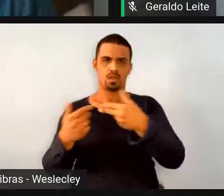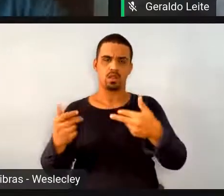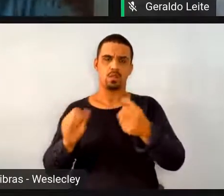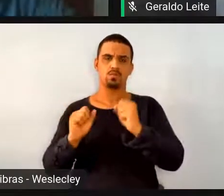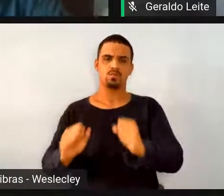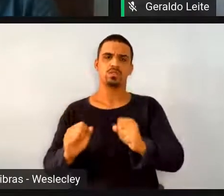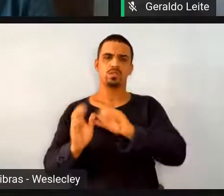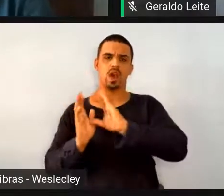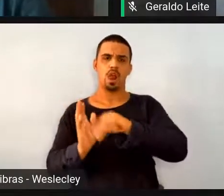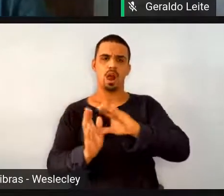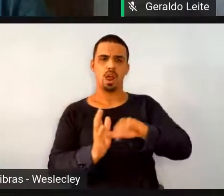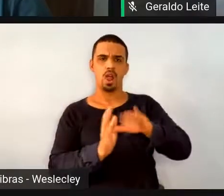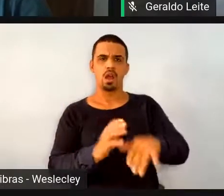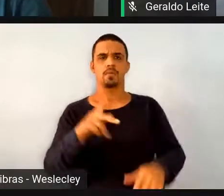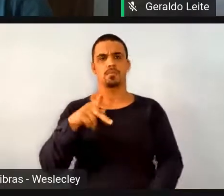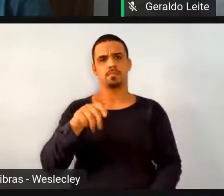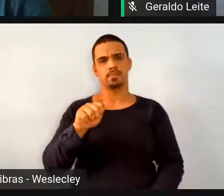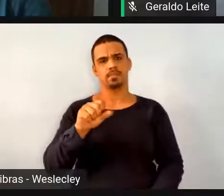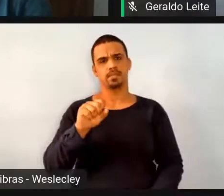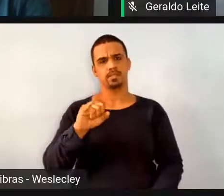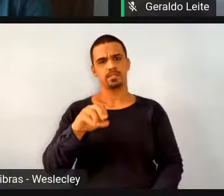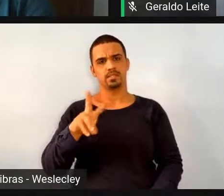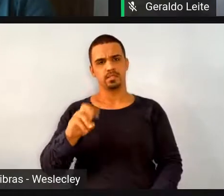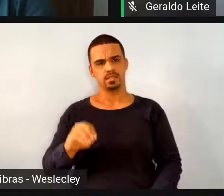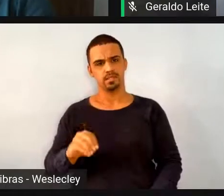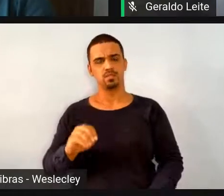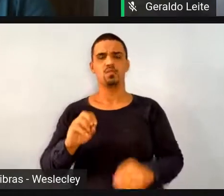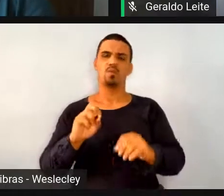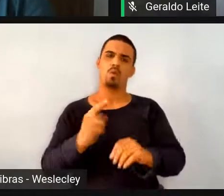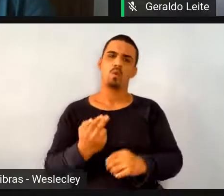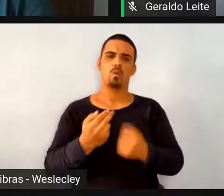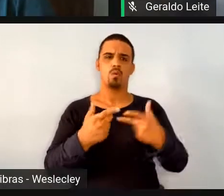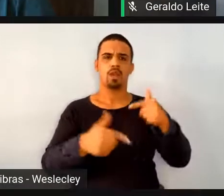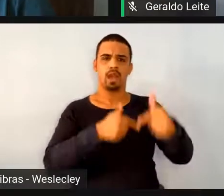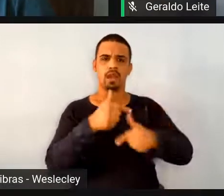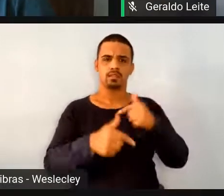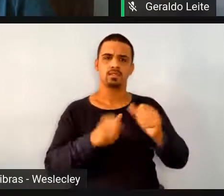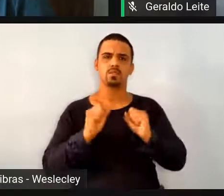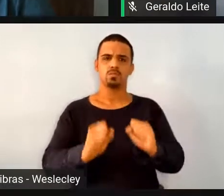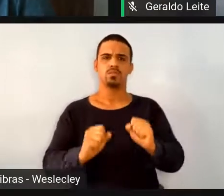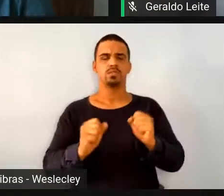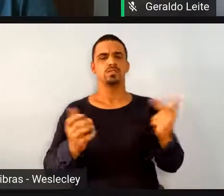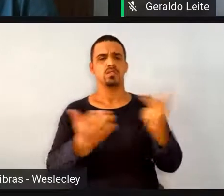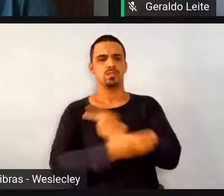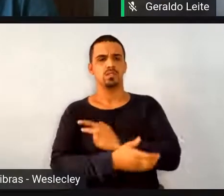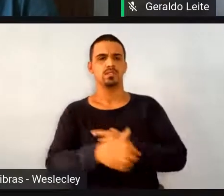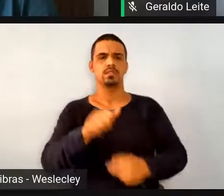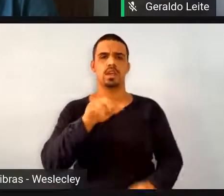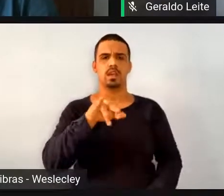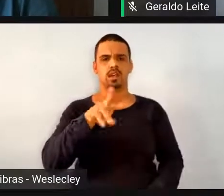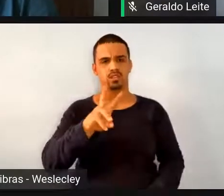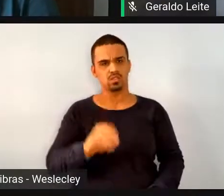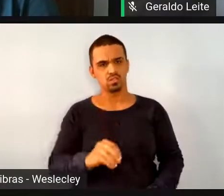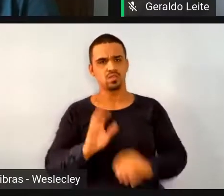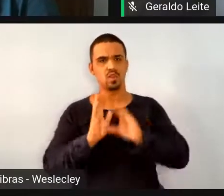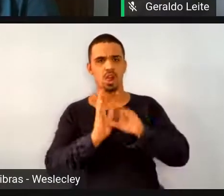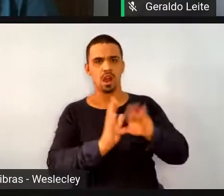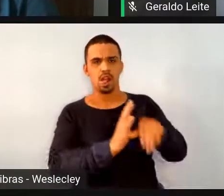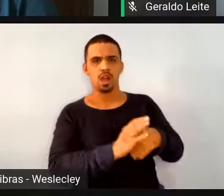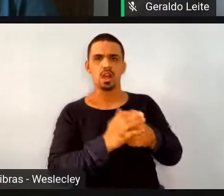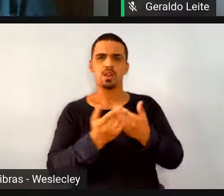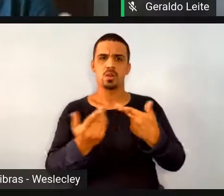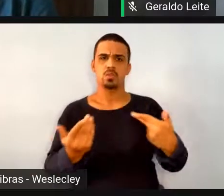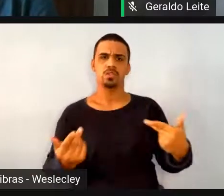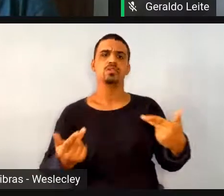passiva, qualquer doação legal podia ser corrupção ativa. Então, naturalmente, você tem um risco jurídico intolerável para o